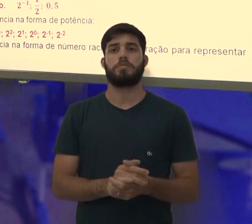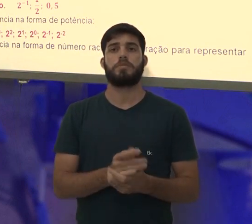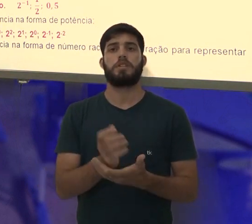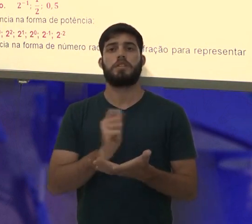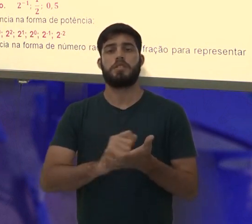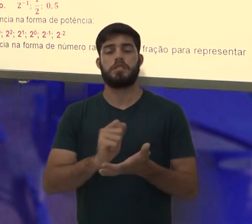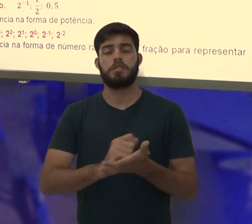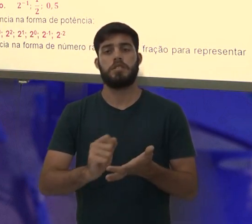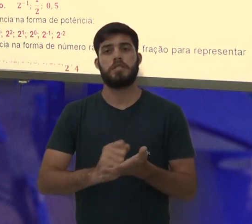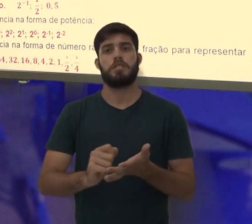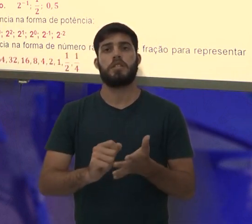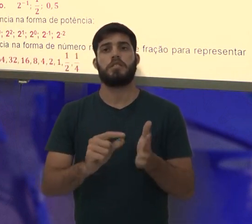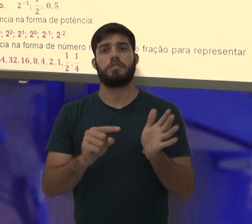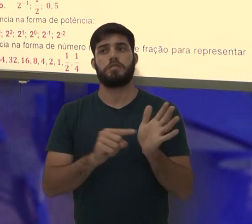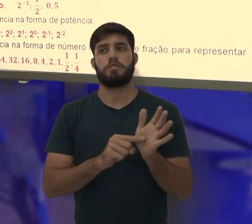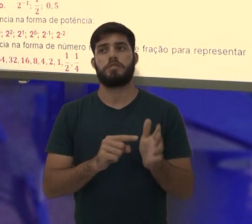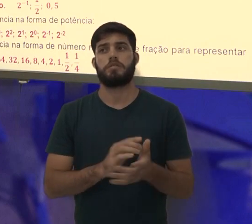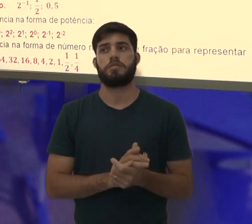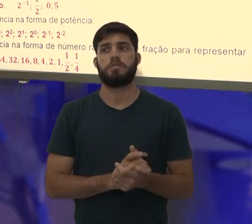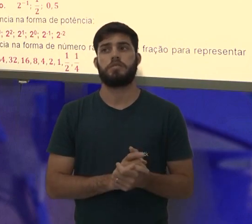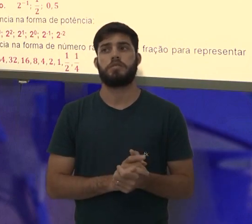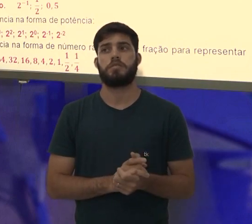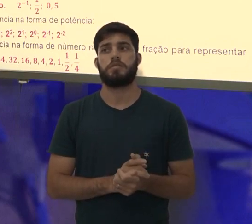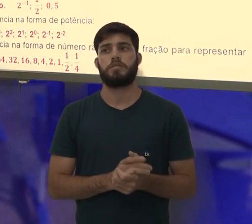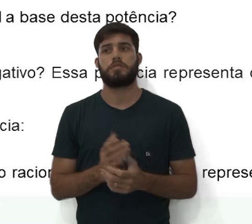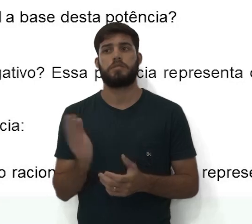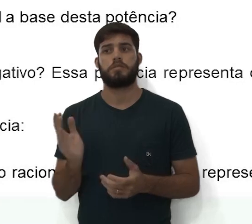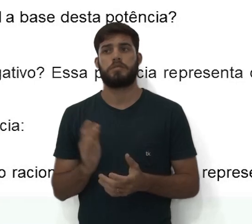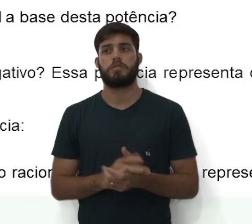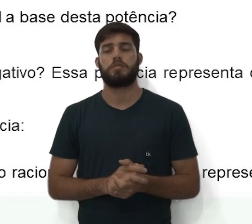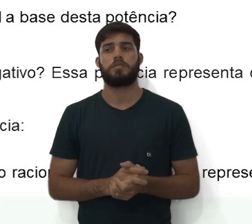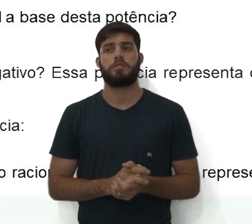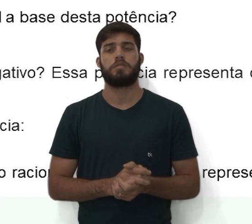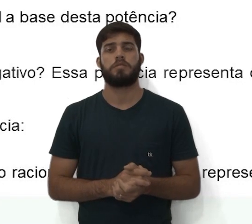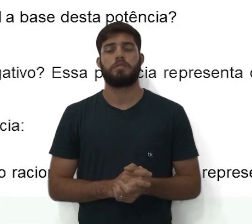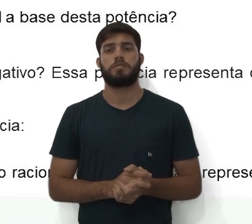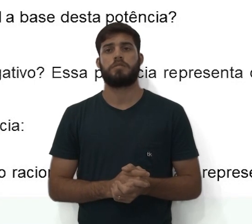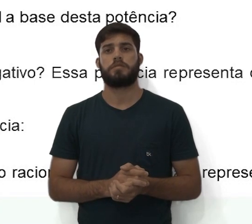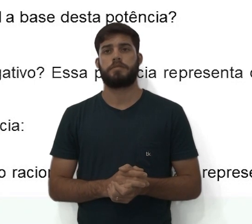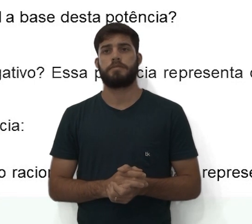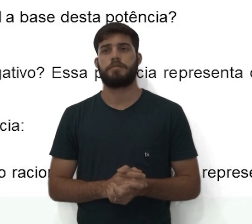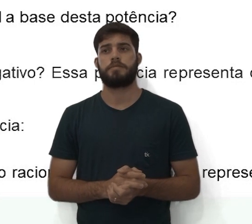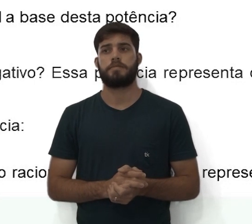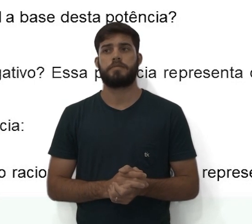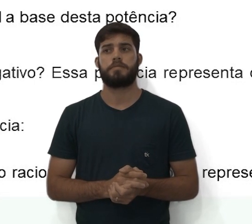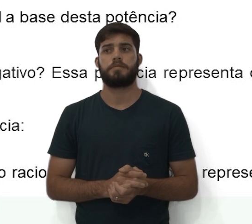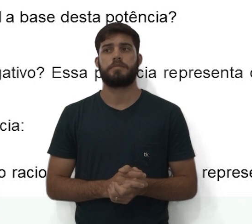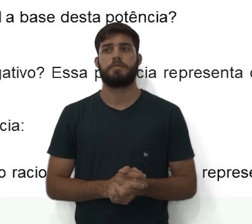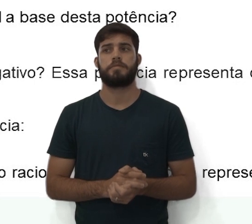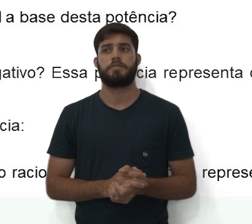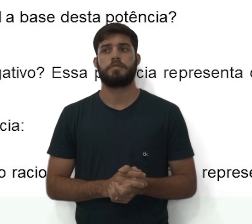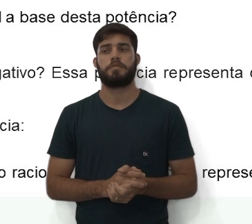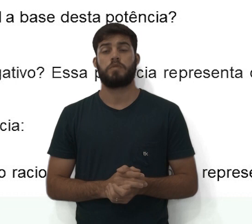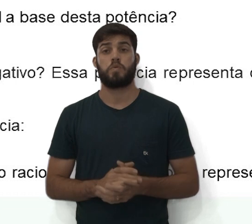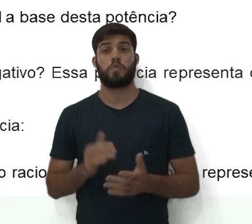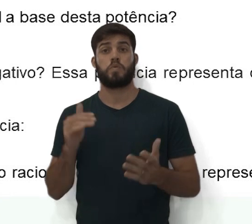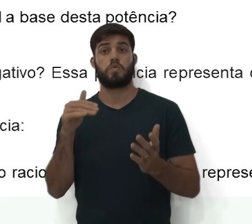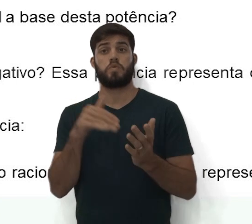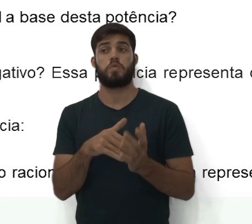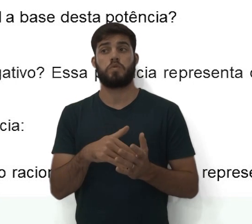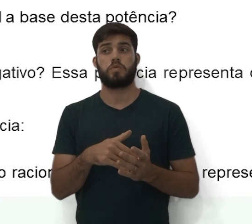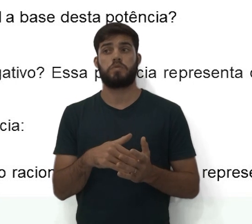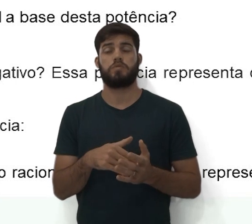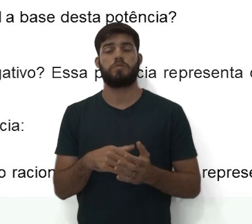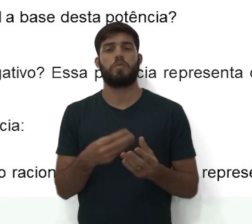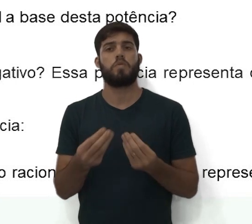de expoente negativo, não é? Então está aqui, 128, 64, 32. Os dois últimos termos